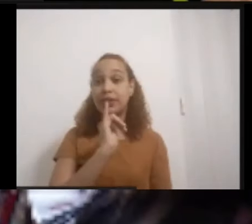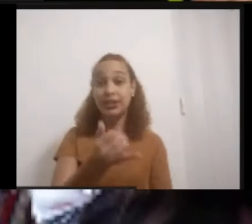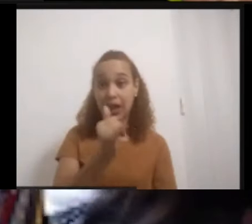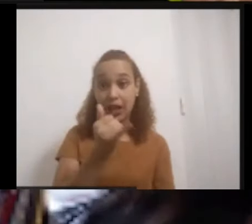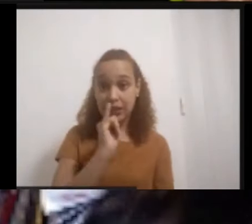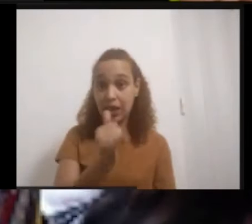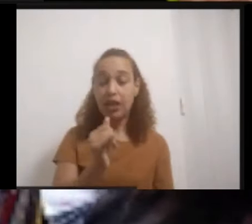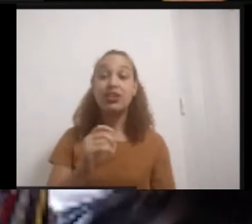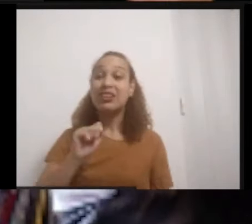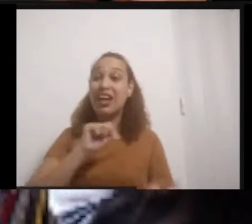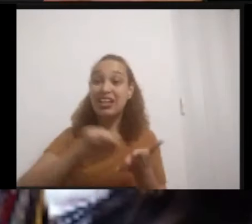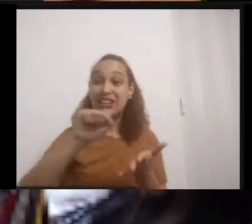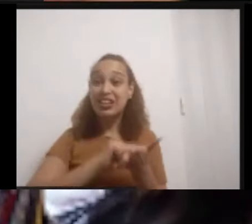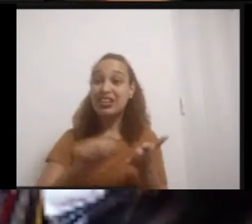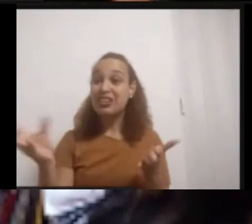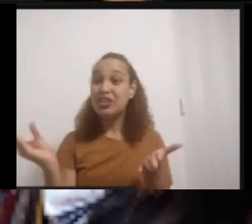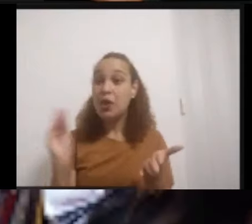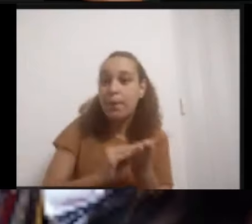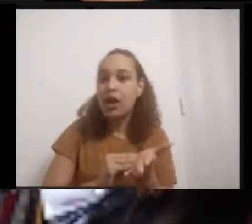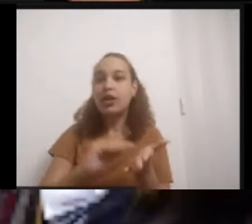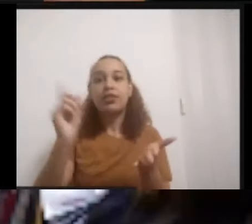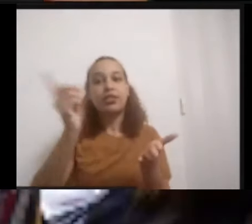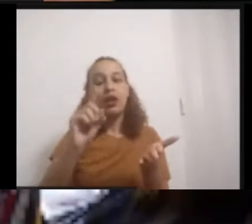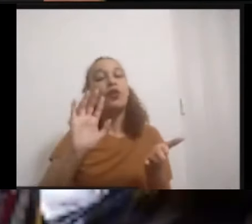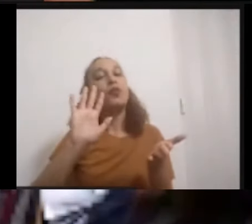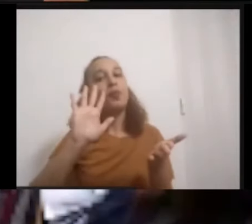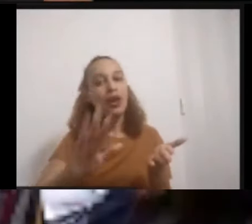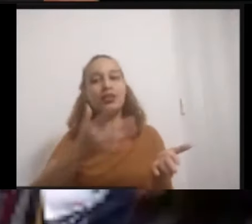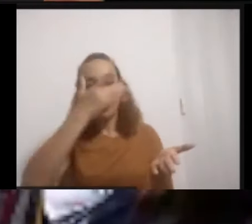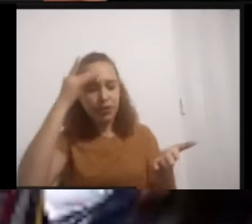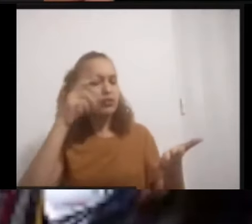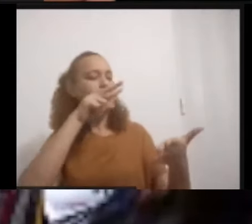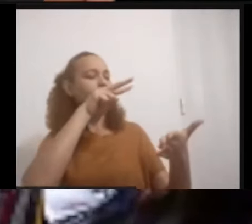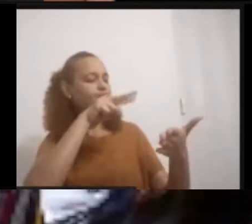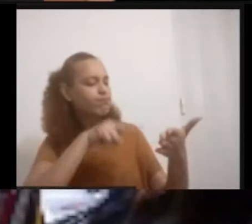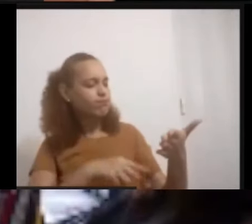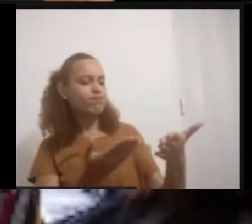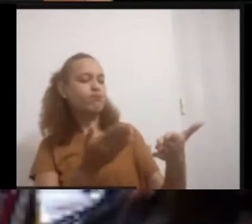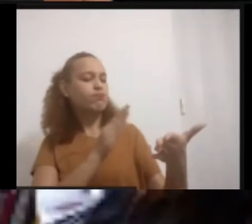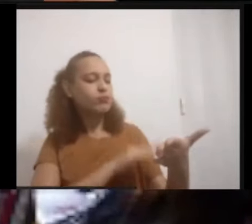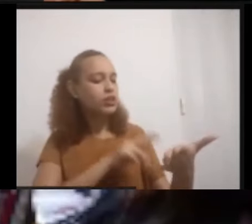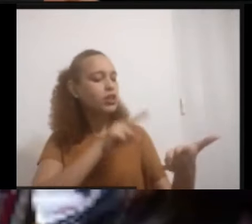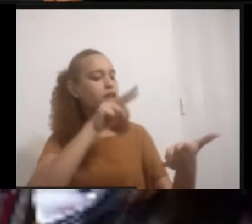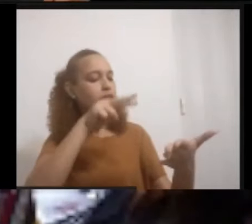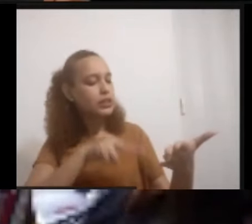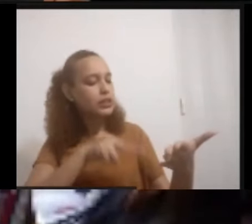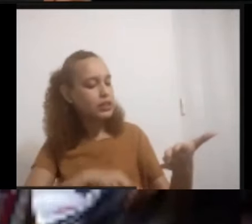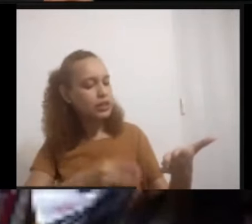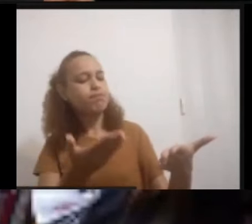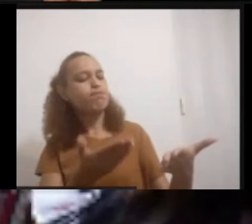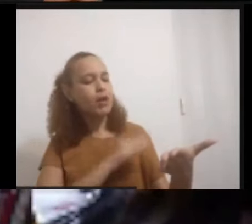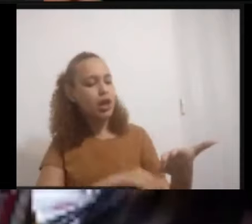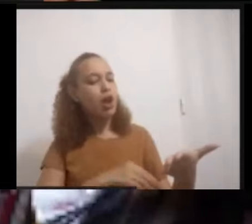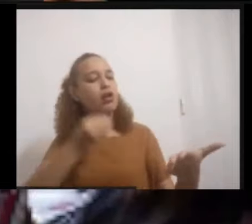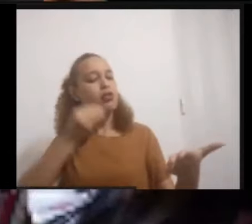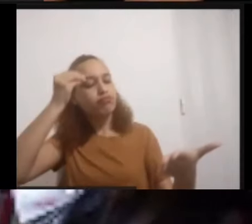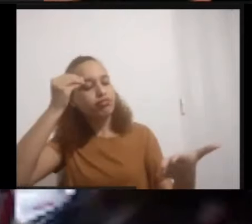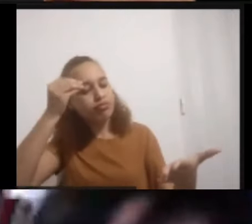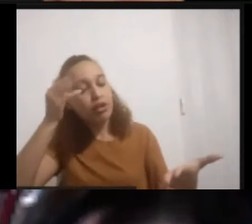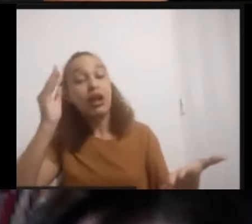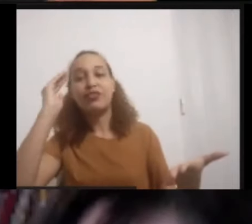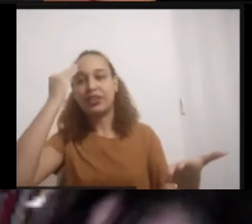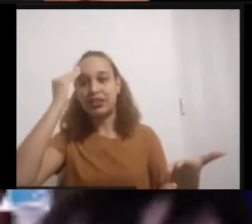explícito no texto, mas que eu acho que o leitor, na medida que ele for tendo maturidade para entender, ou na medida que o